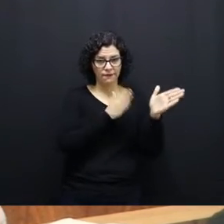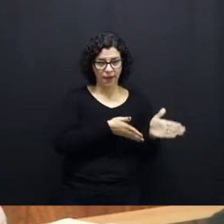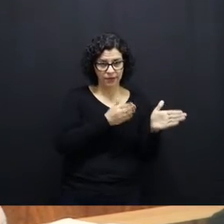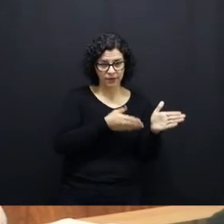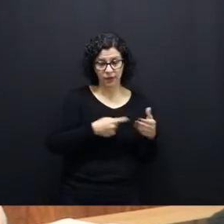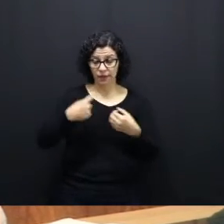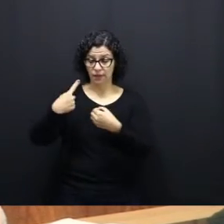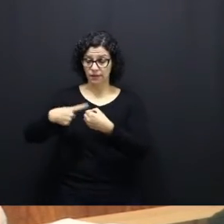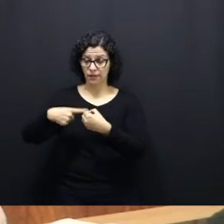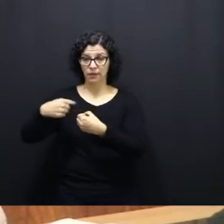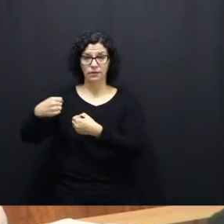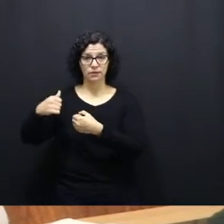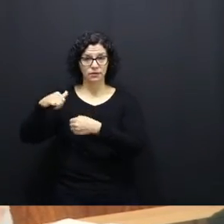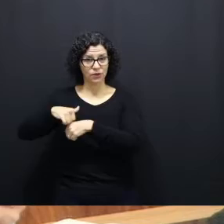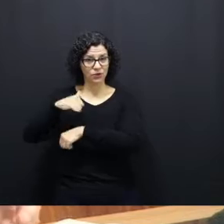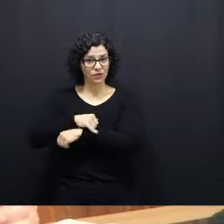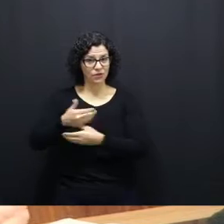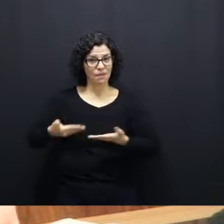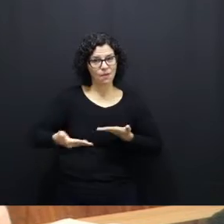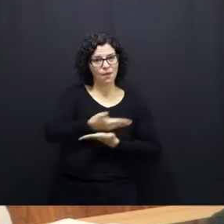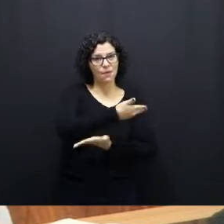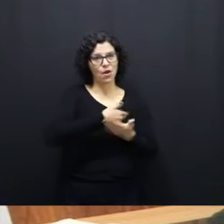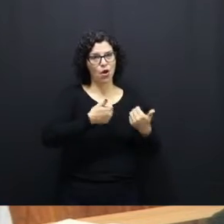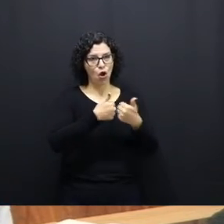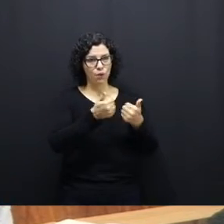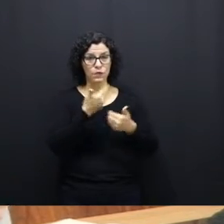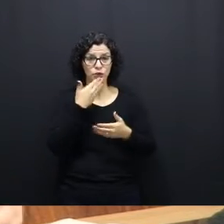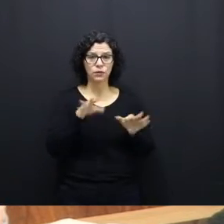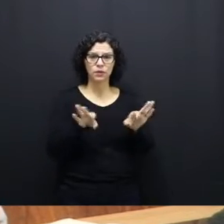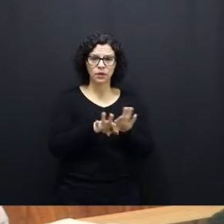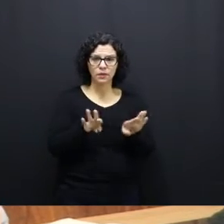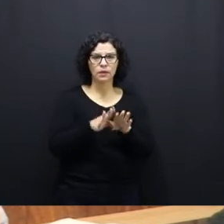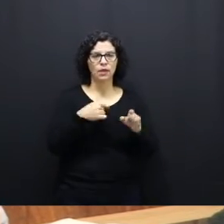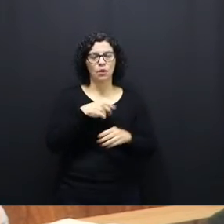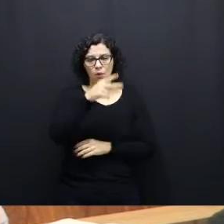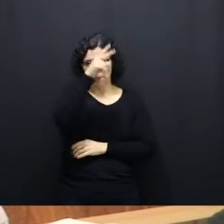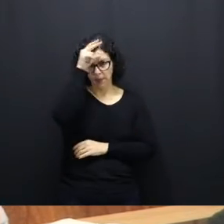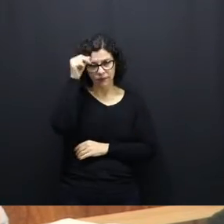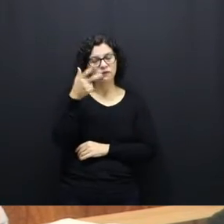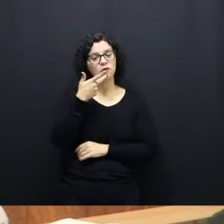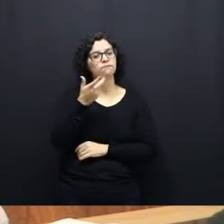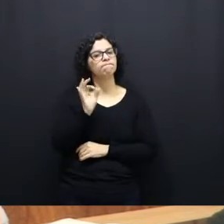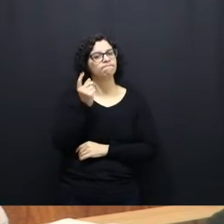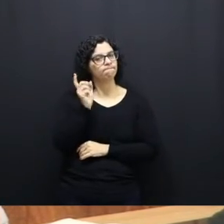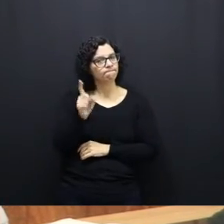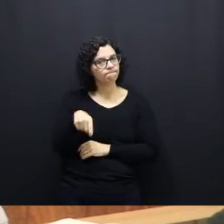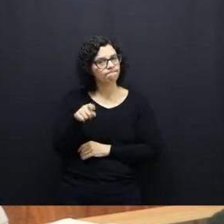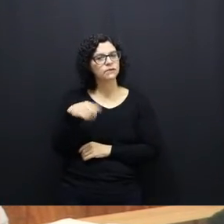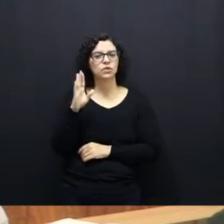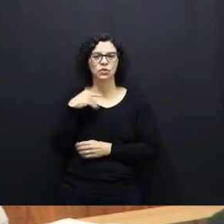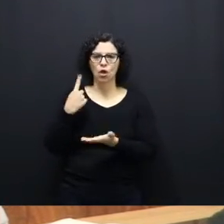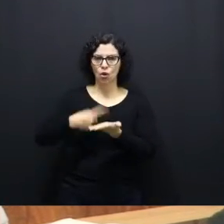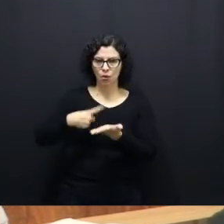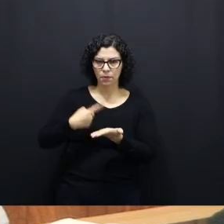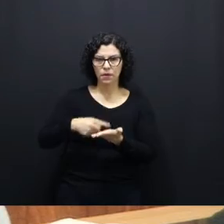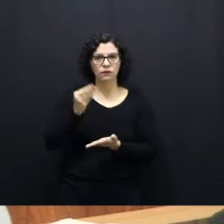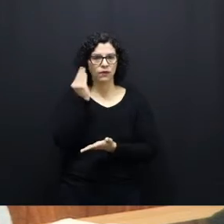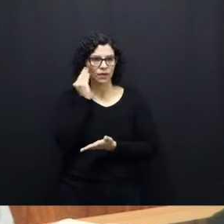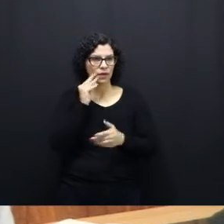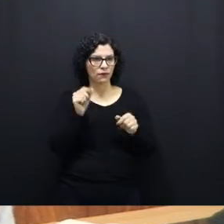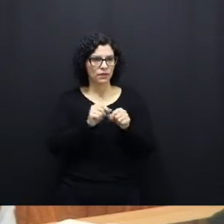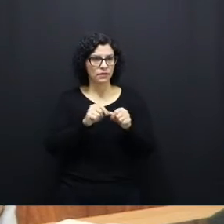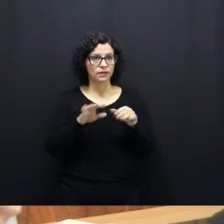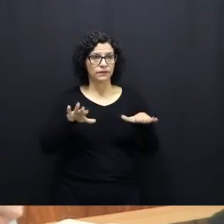Grande e São José dos Pinhais então solicitamos o prefeito de Pronto já se comprometeu e